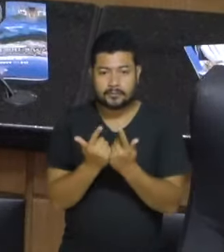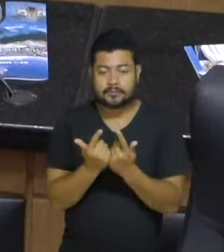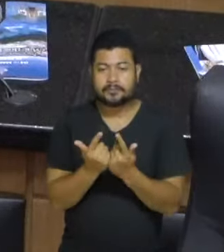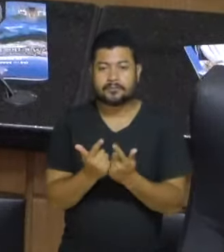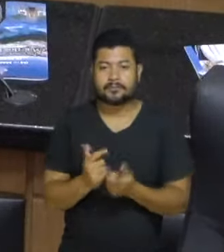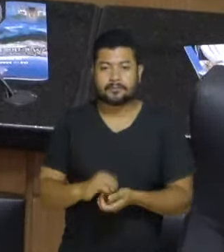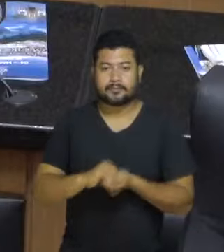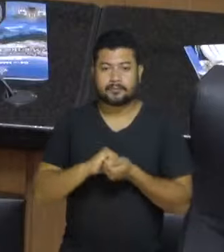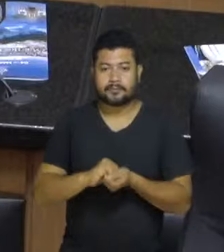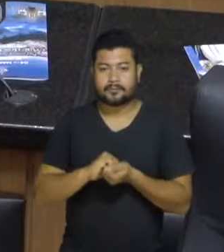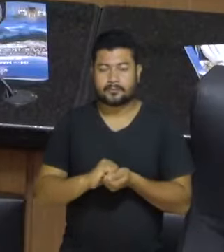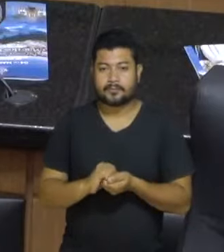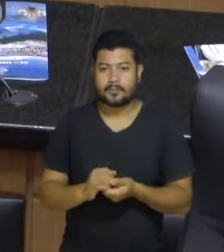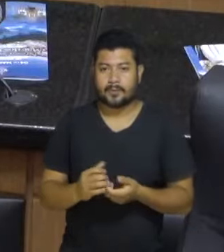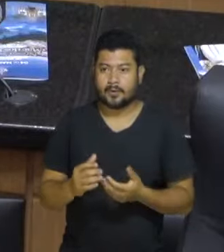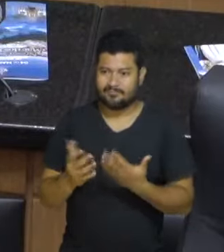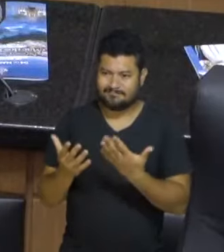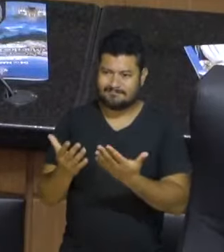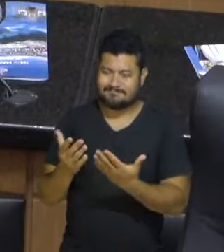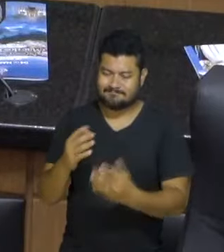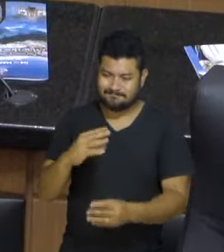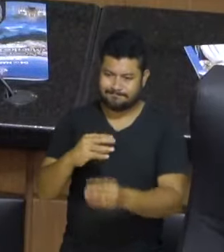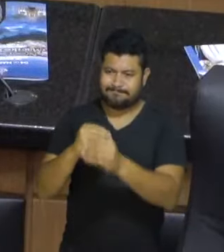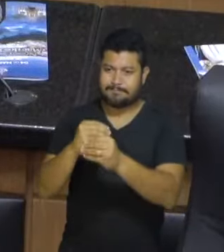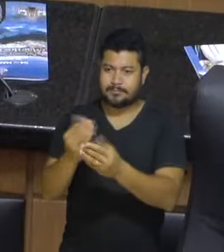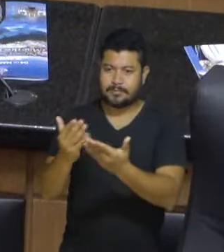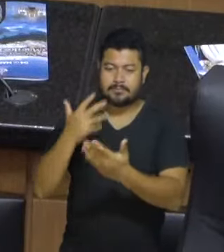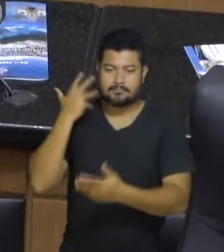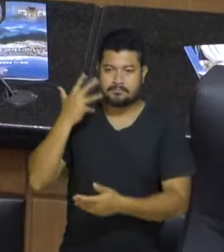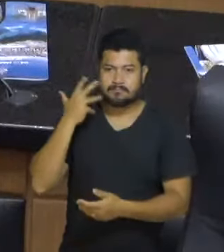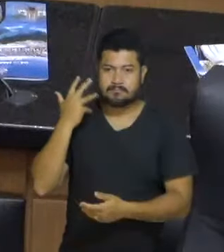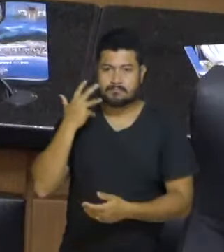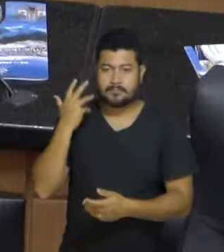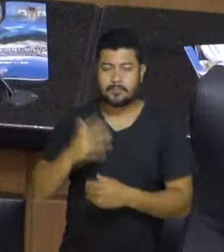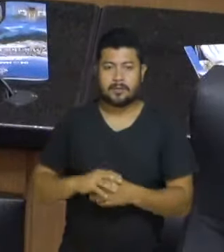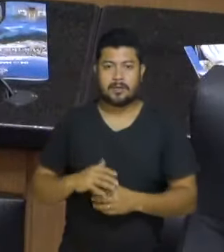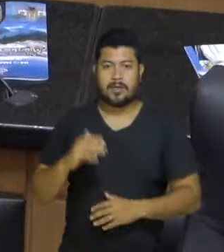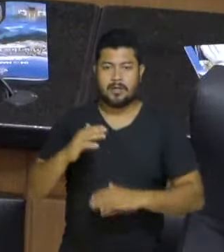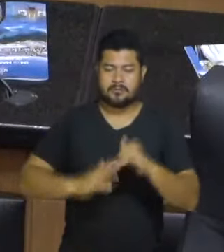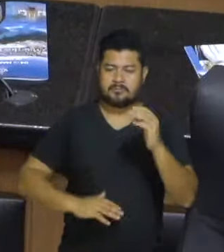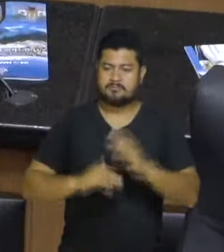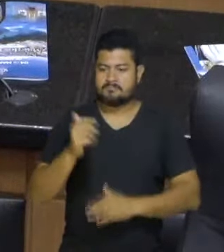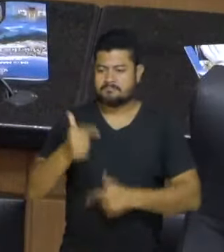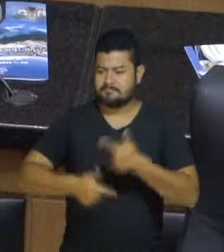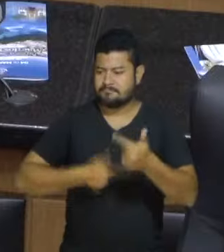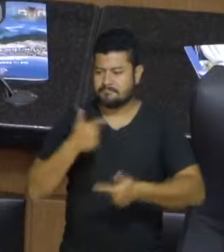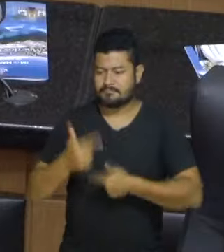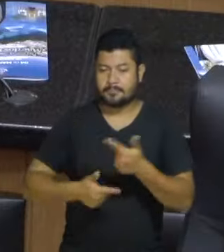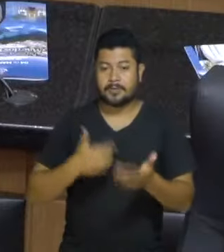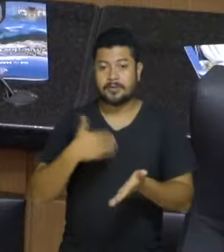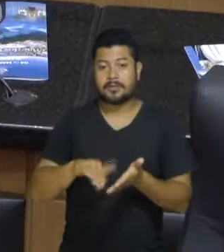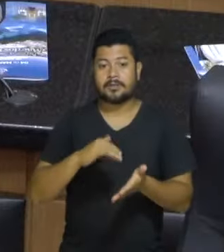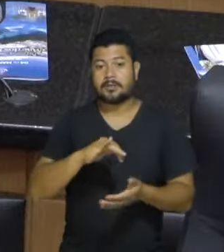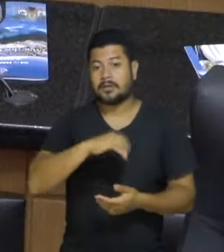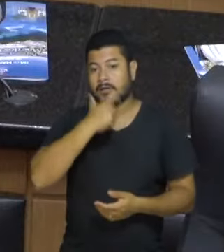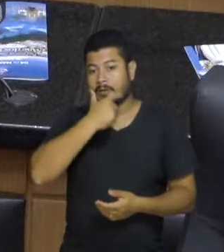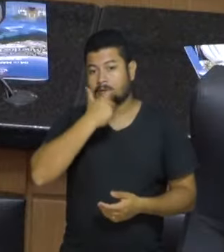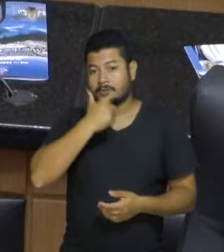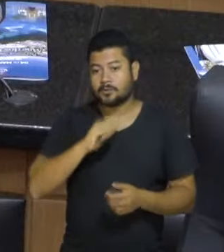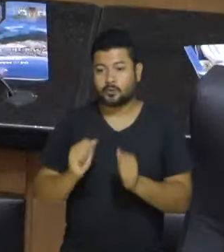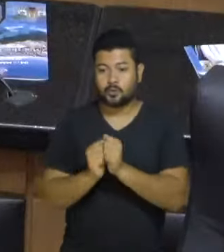fazer um complemento ainda à sua fala do quanto tem trabalhado o secretário Jerry, toda a sua equipe lá, o Grando,